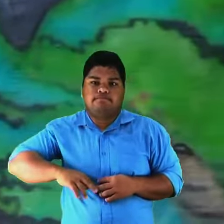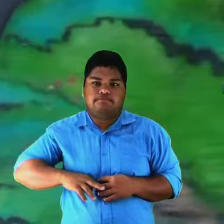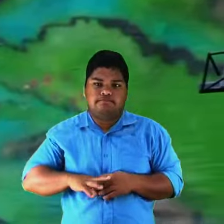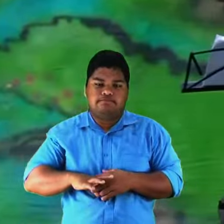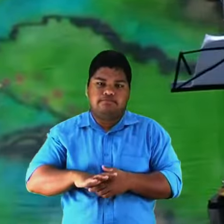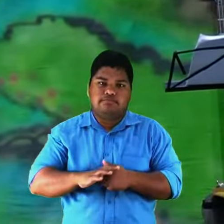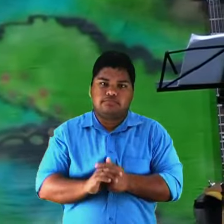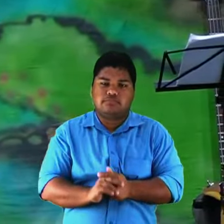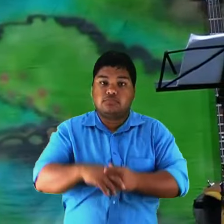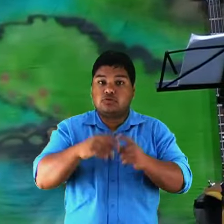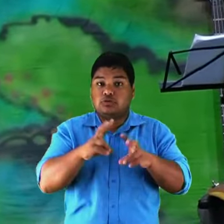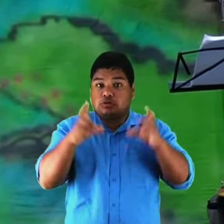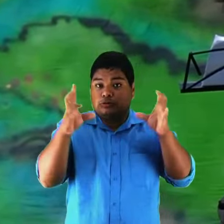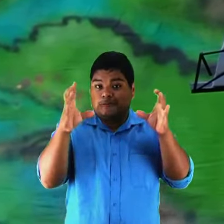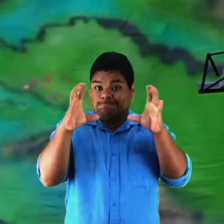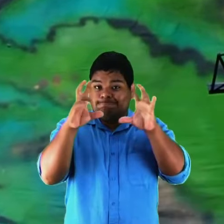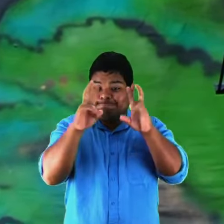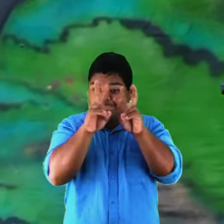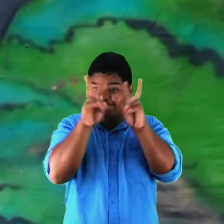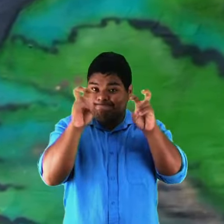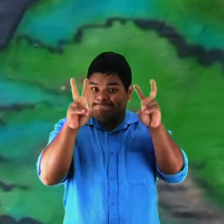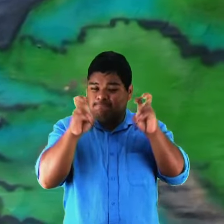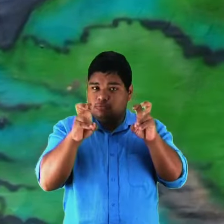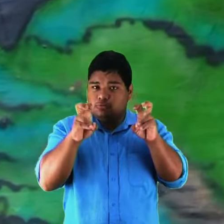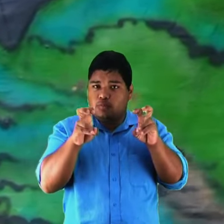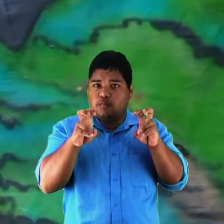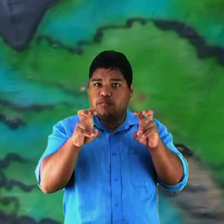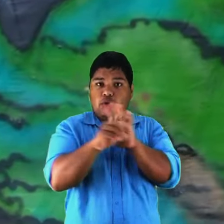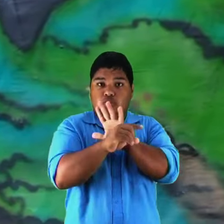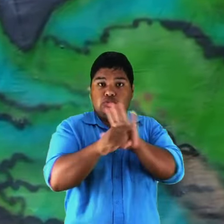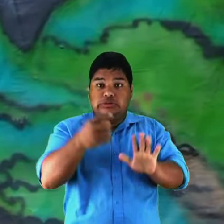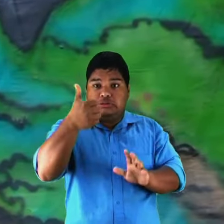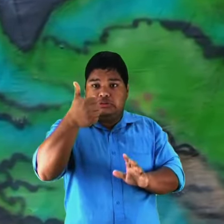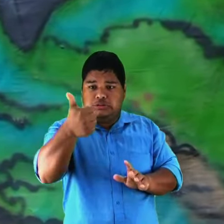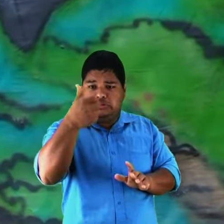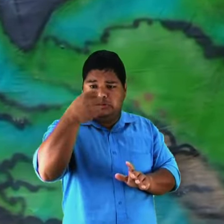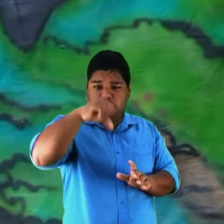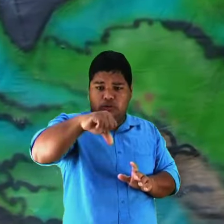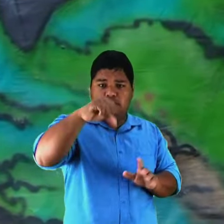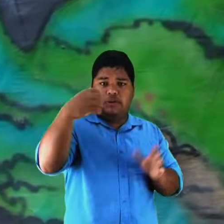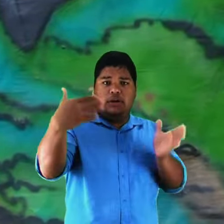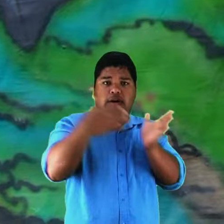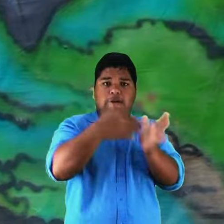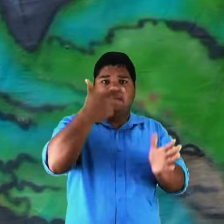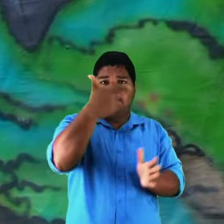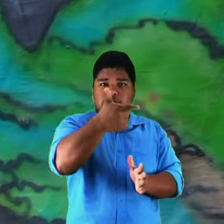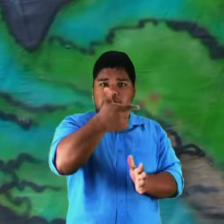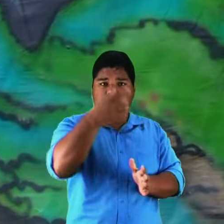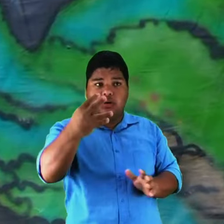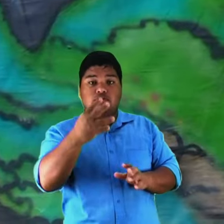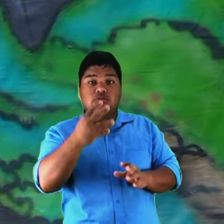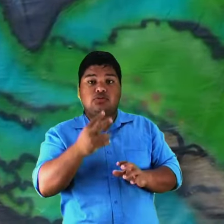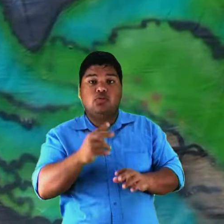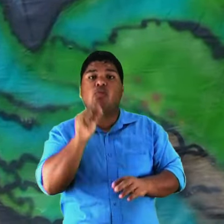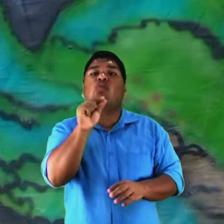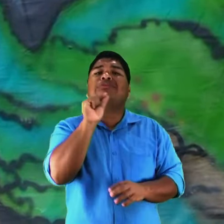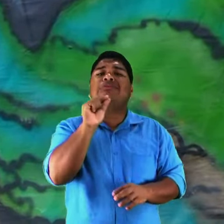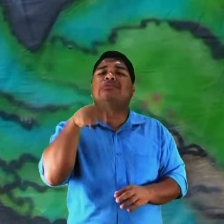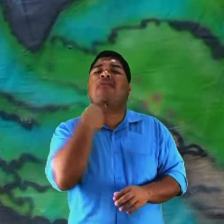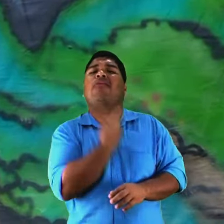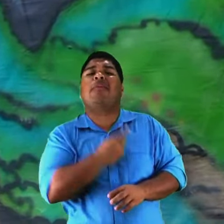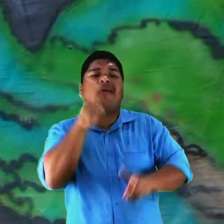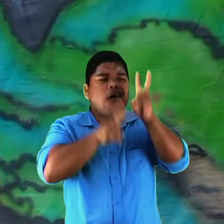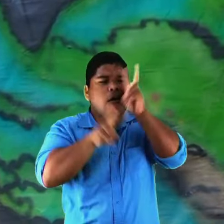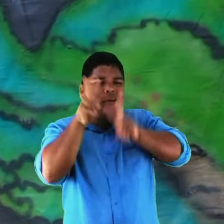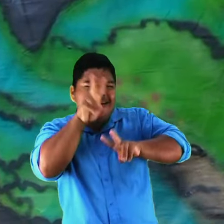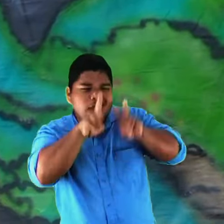nós lemos agora, do 19 ao 24. O que nós vamos olhar aqui? Nós vamos verificar